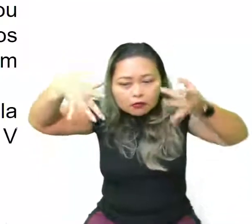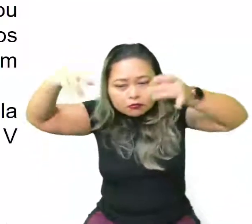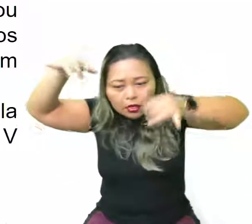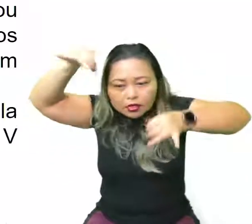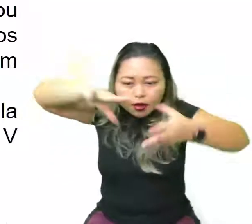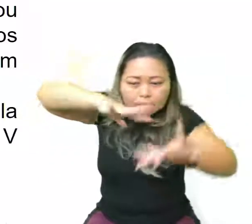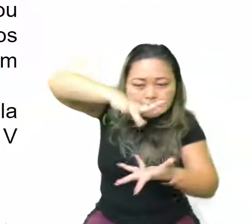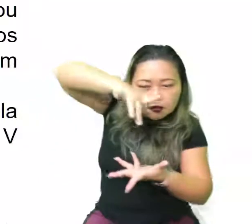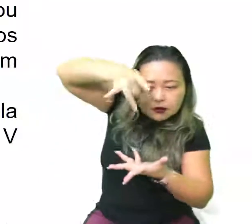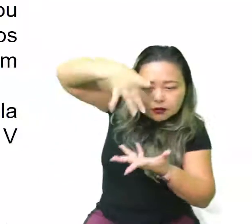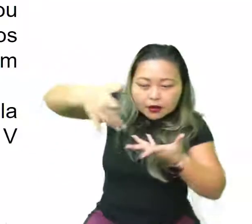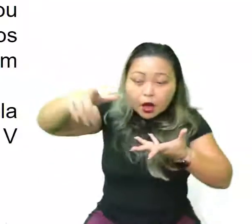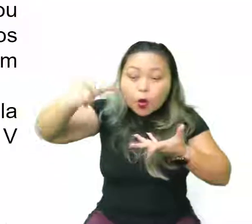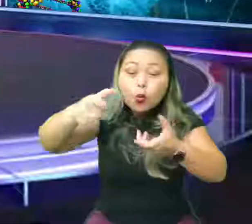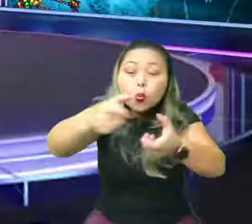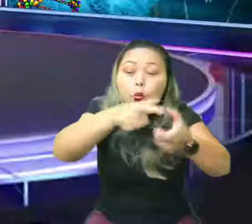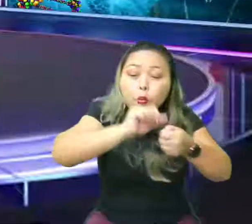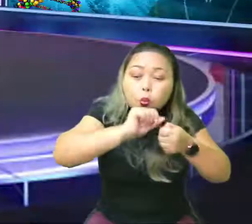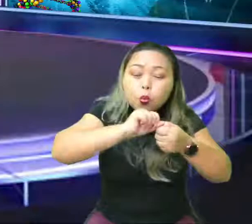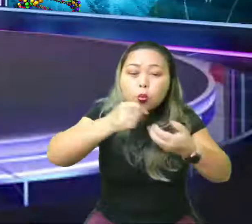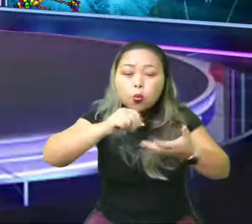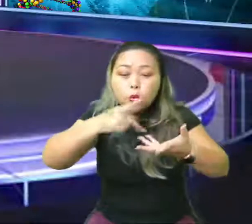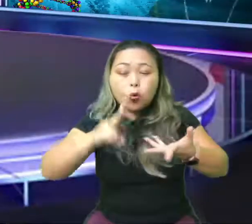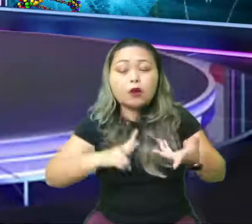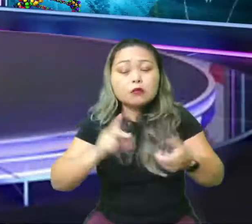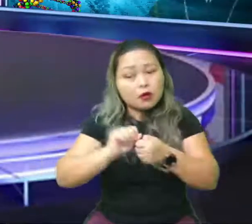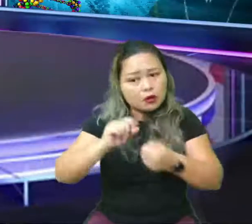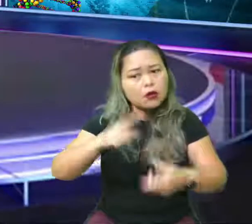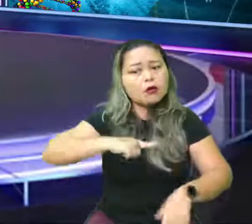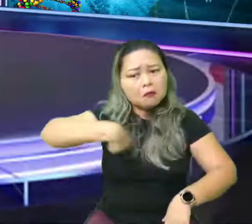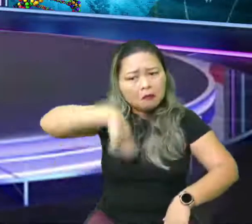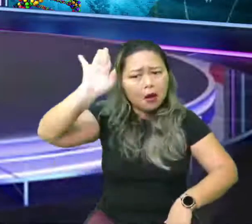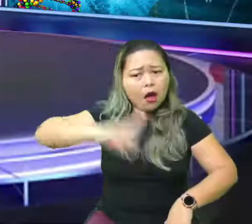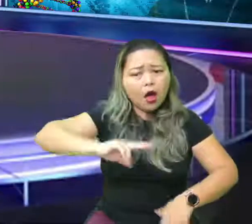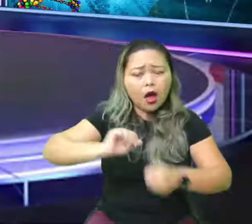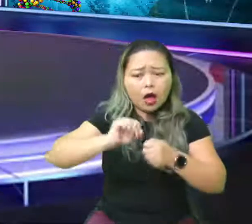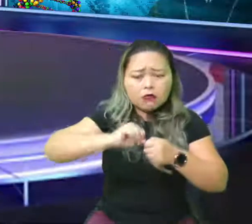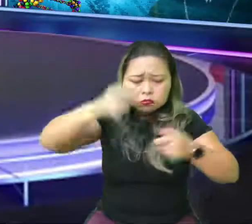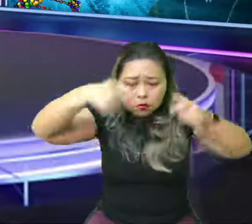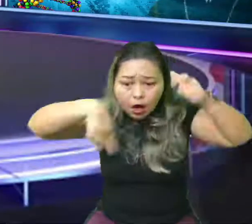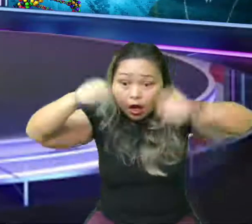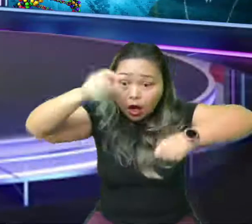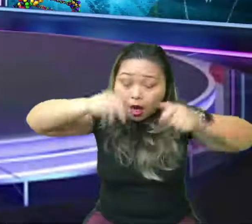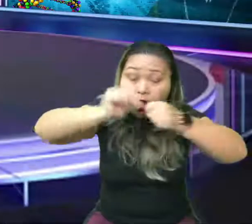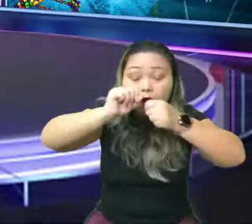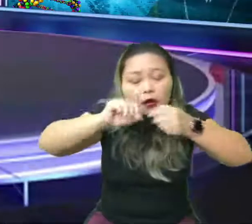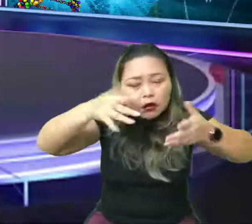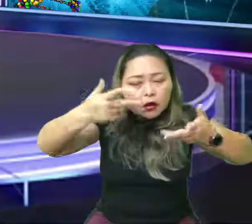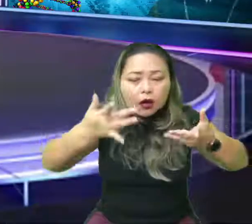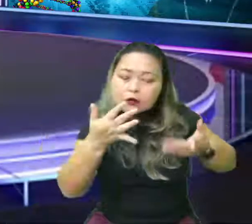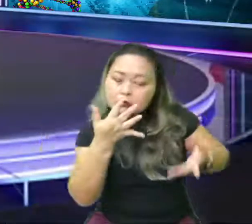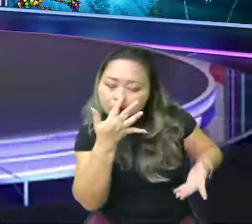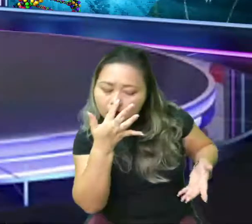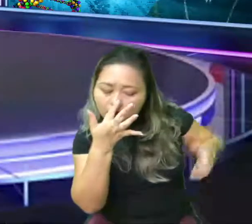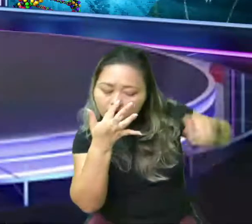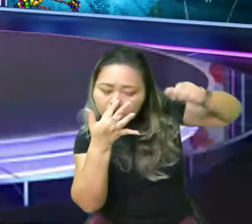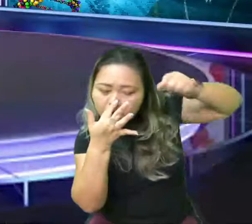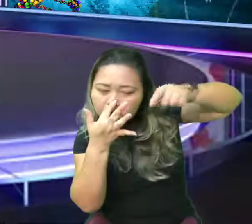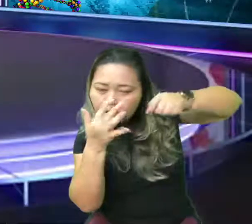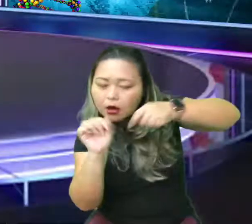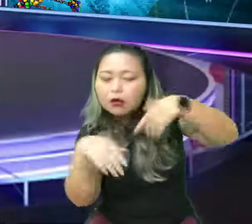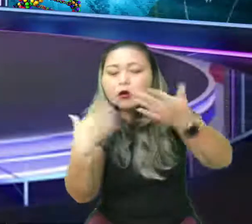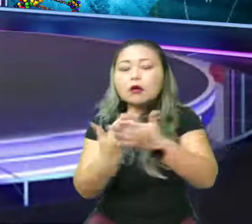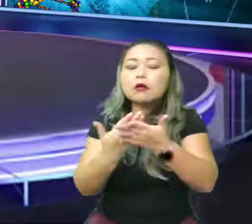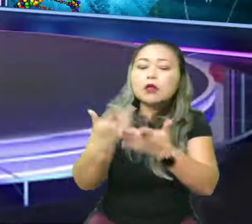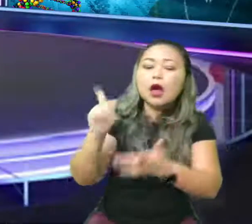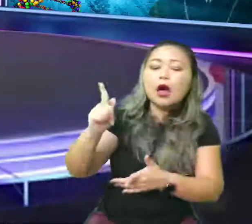cai, né? Em alguns lugares cai com maior frequência, em outros lugares, né? Aí a gente vai lá dar uma visualizada aí nas aulas dos professores